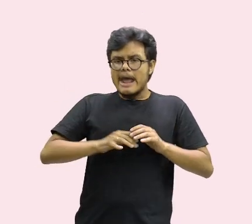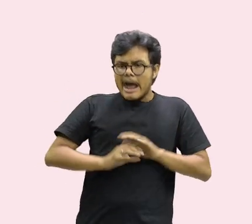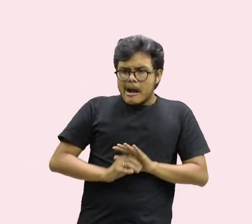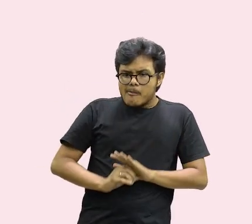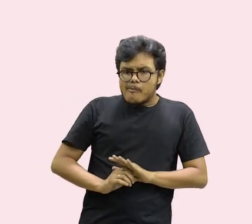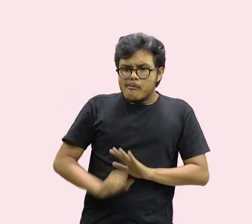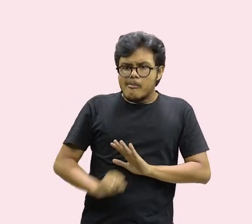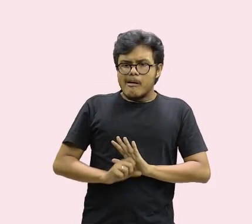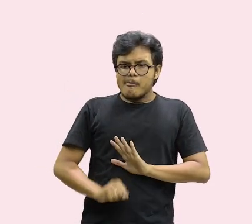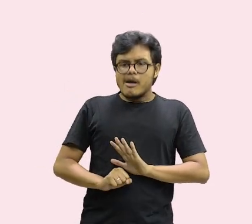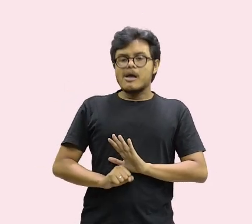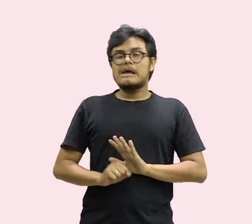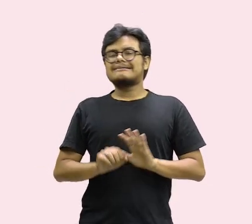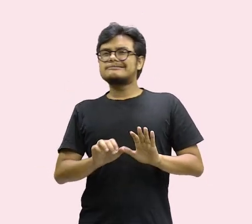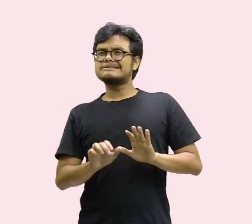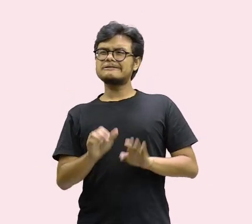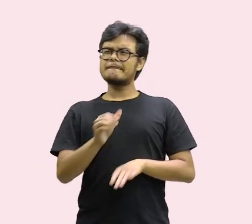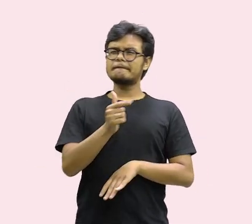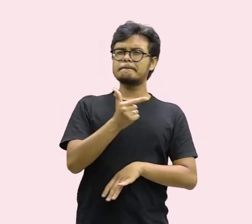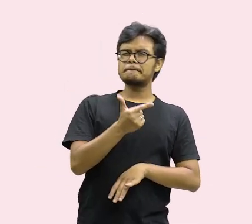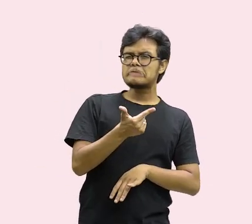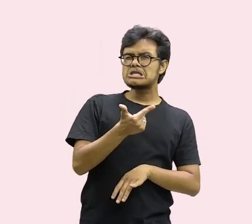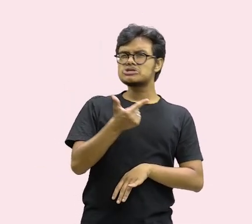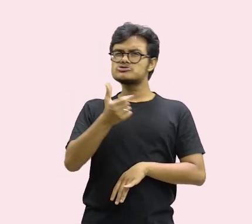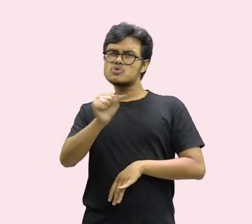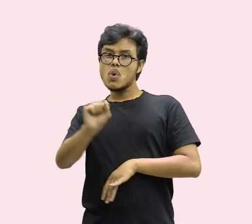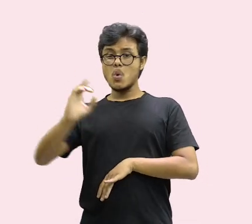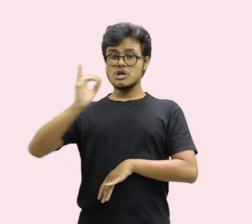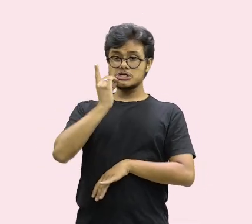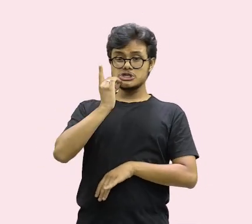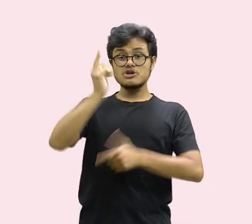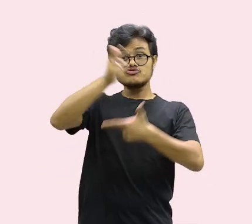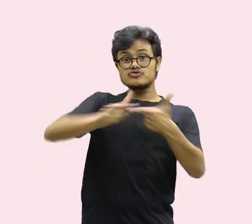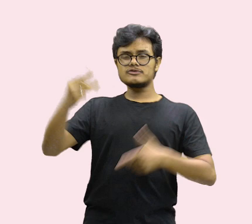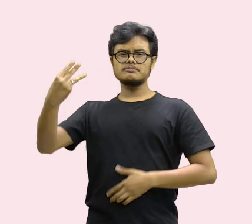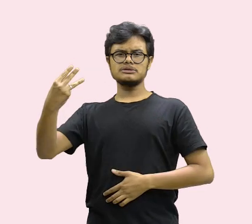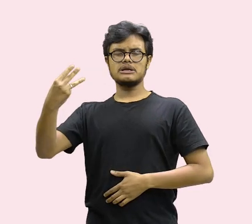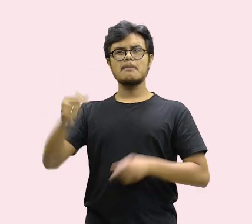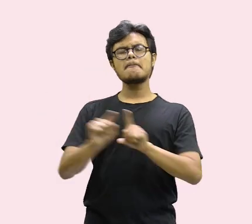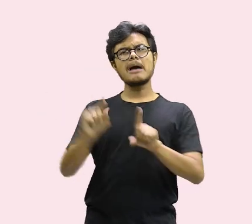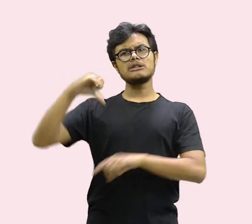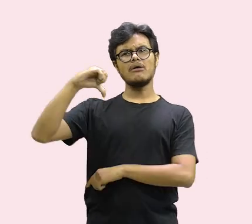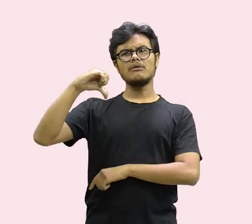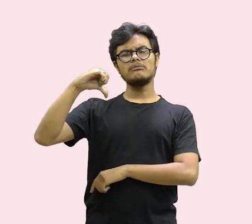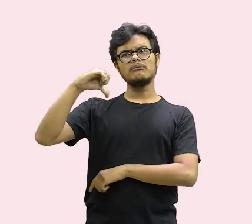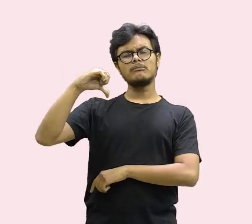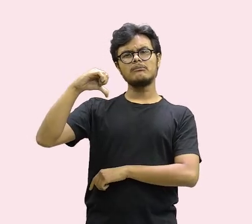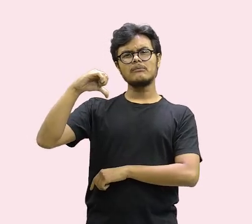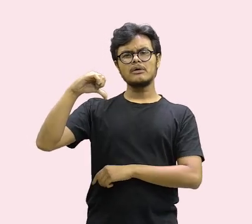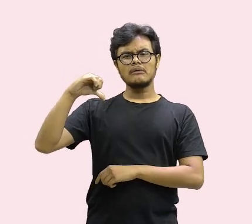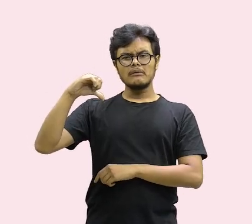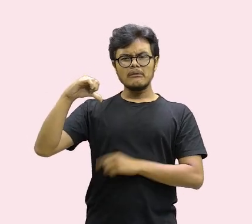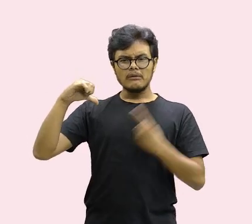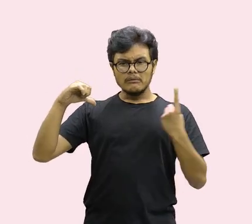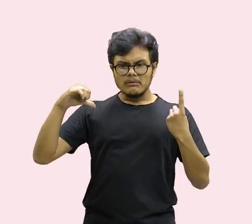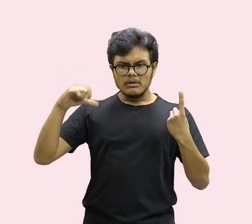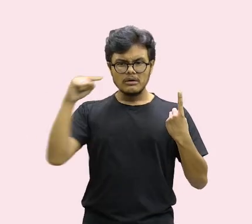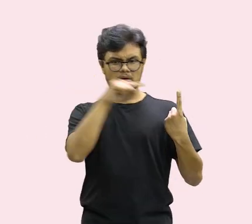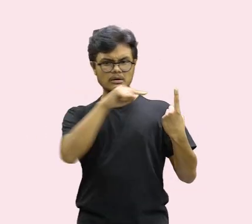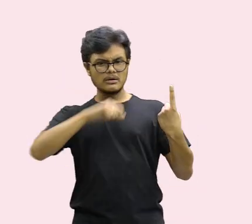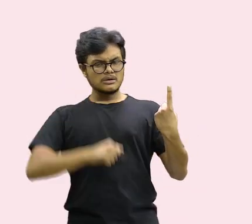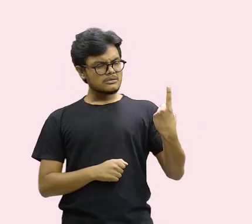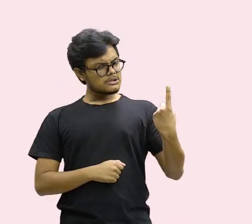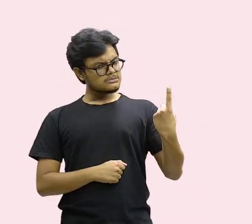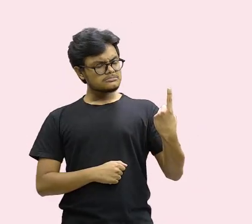dias. Beleza? E esses 28 a gente vai dividir por 3, mas se eu dividir por 3 vai dar 9. Vai faltar 1. Esse 1 eu